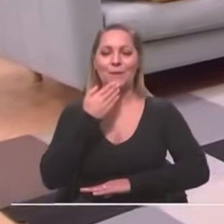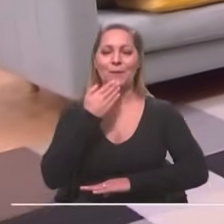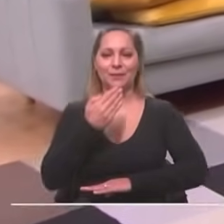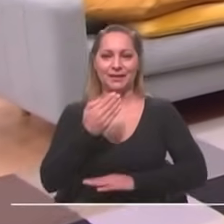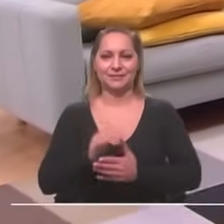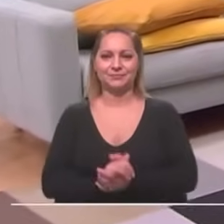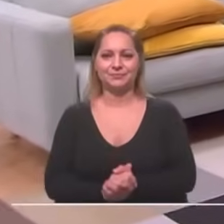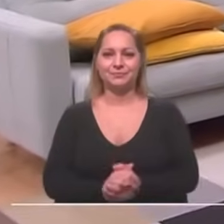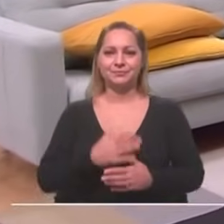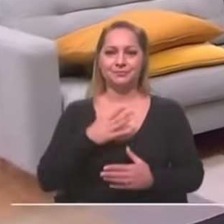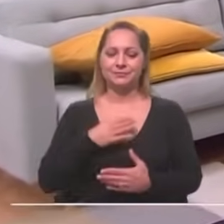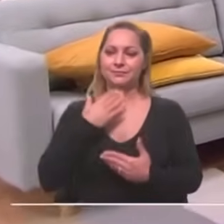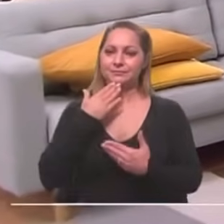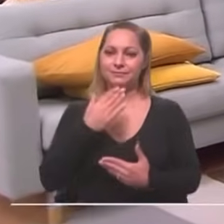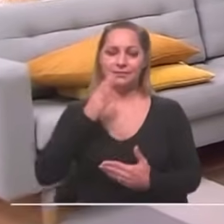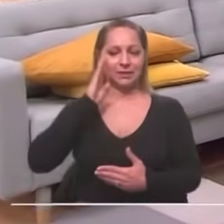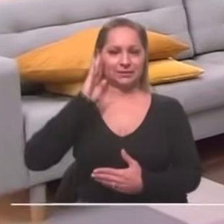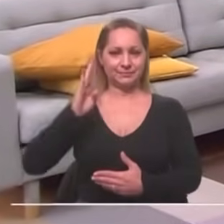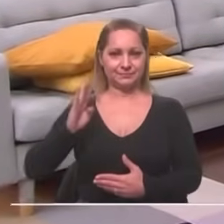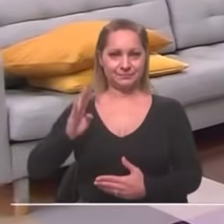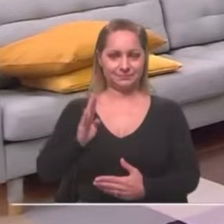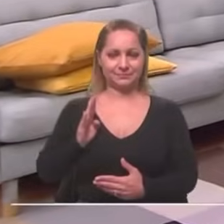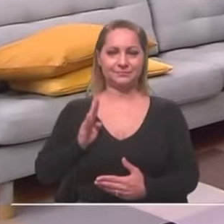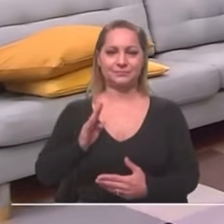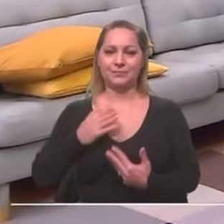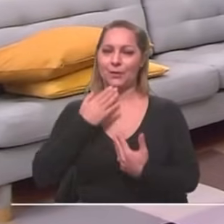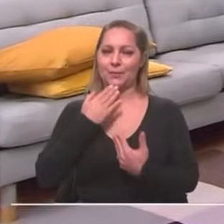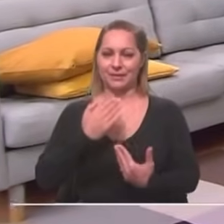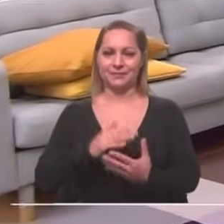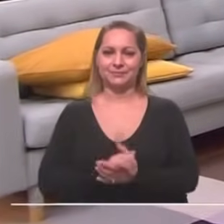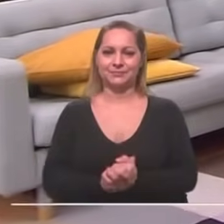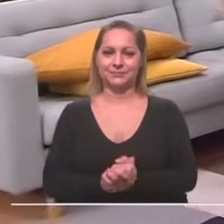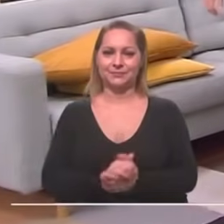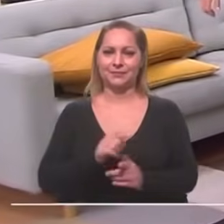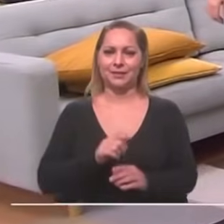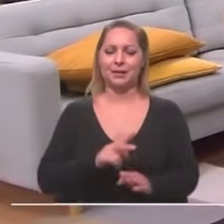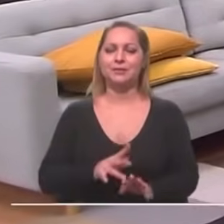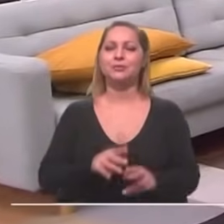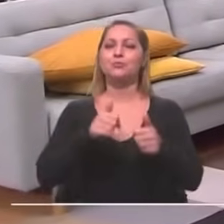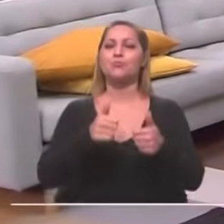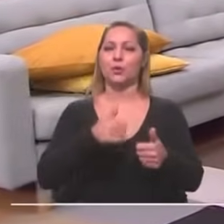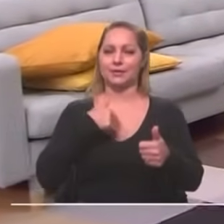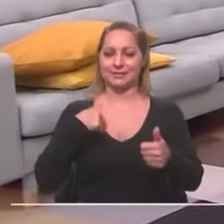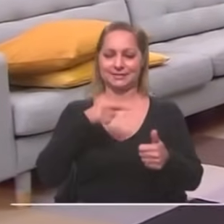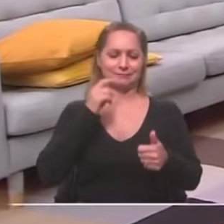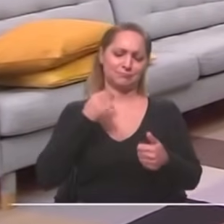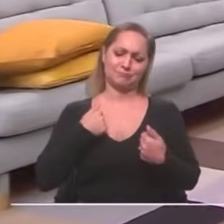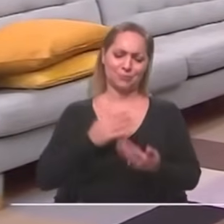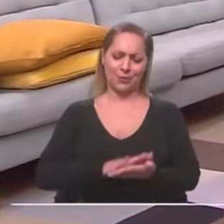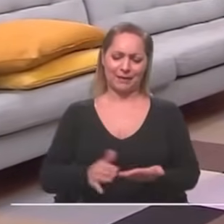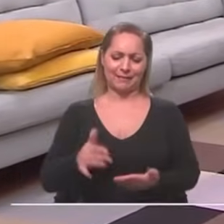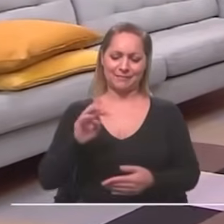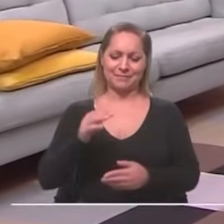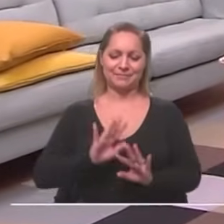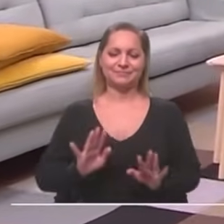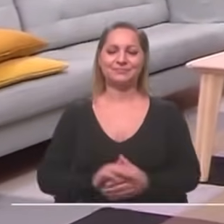uma vez ao Exército. E as melhores, Diana. Muito obrigada. Isto não é obrigada, nada. Obrigada, João. Muito obrigado prazer. E muitas felicidades.